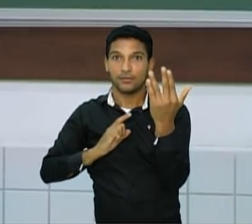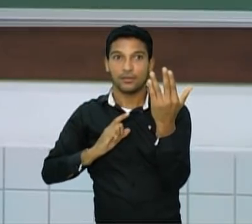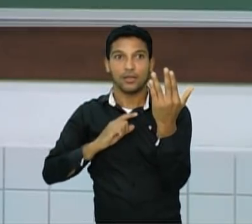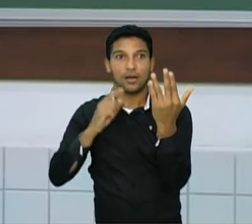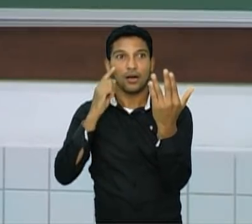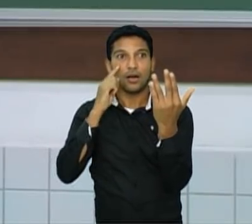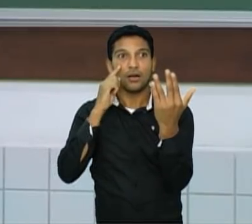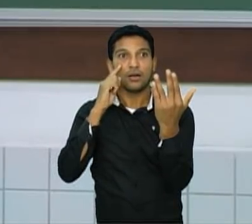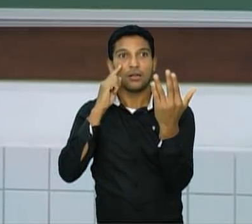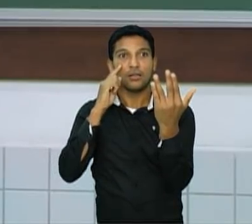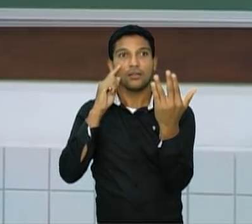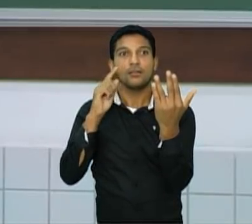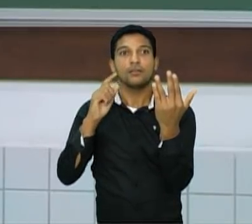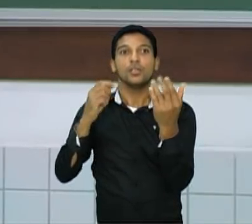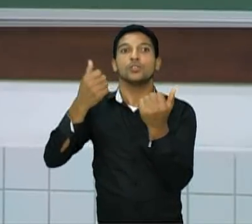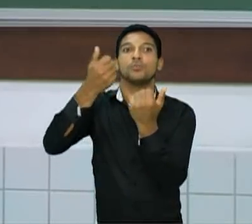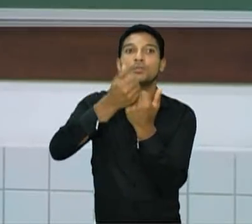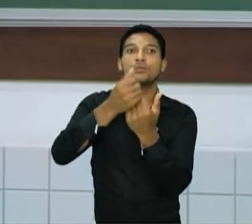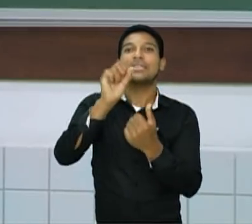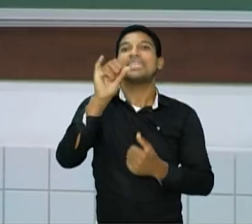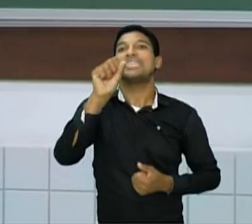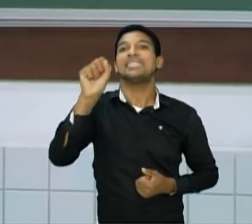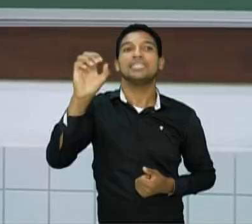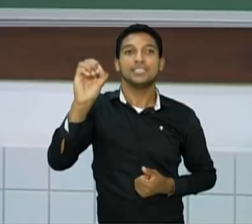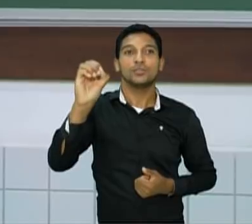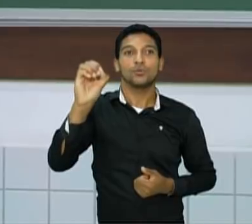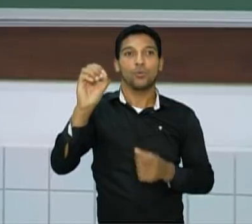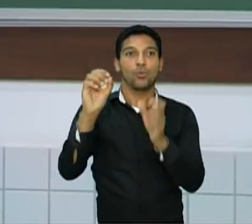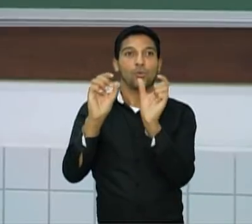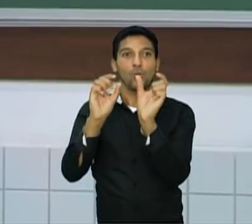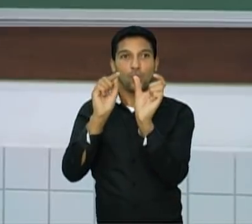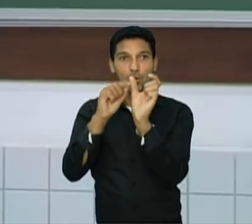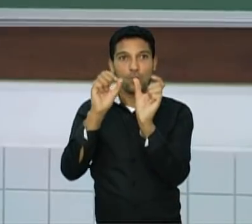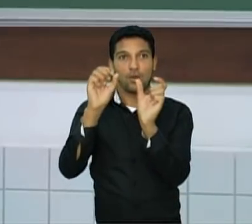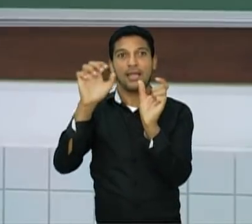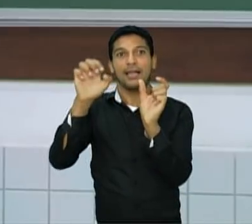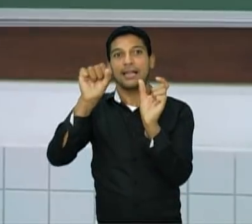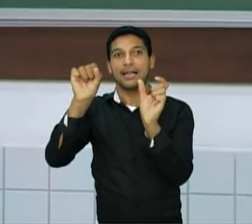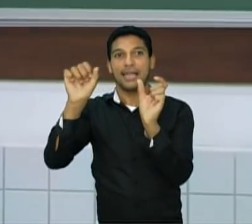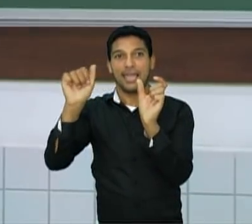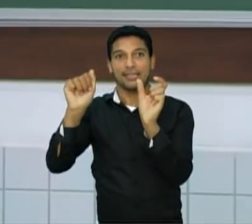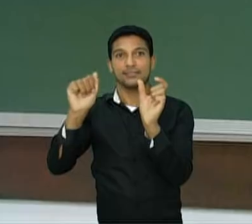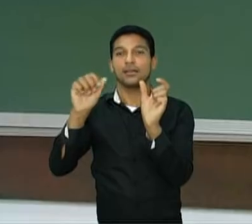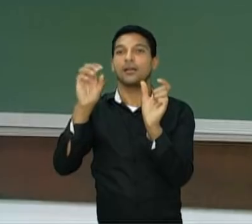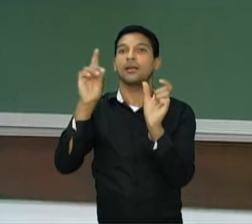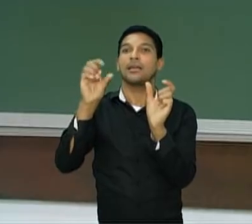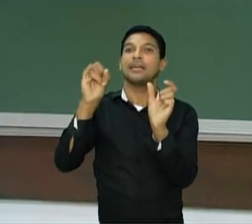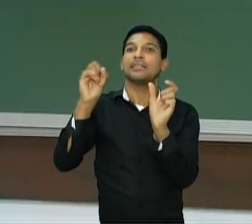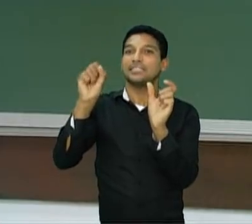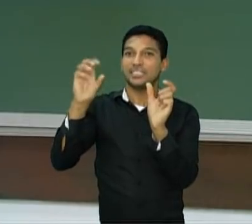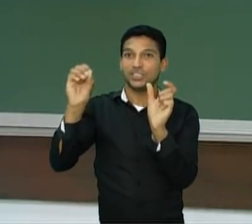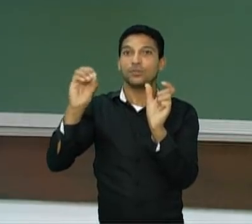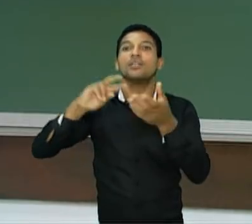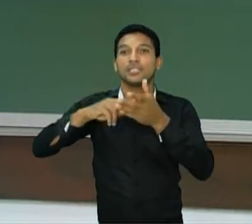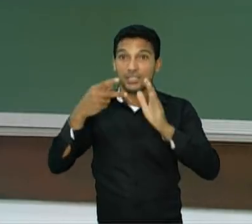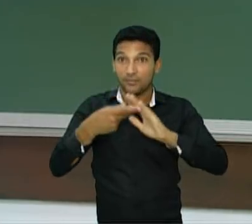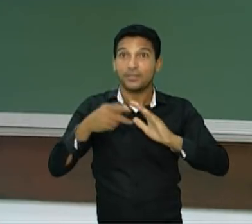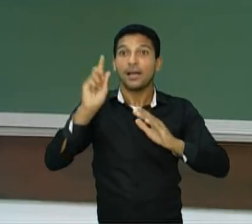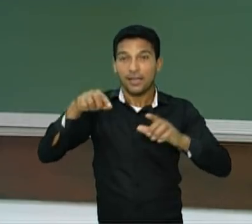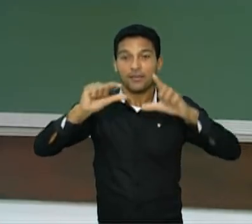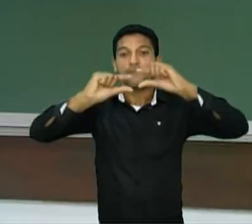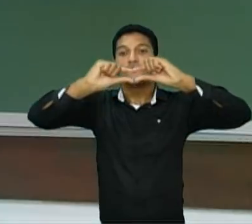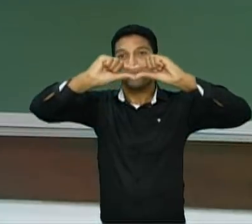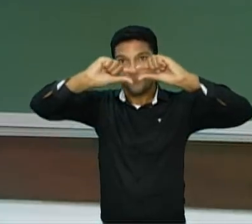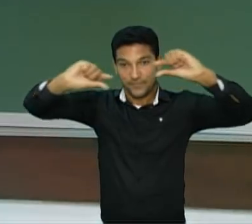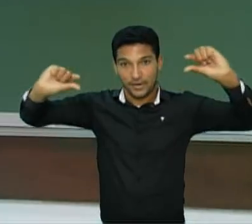substantiva. Toda vez que puder ser substituído por esse, é substantiva. Esse truque é excelente, pessoal, você nunca vai esquecer, tá